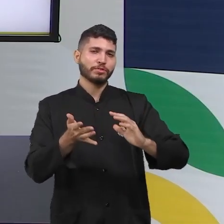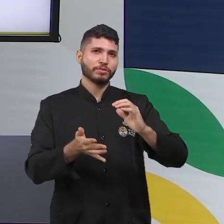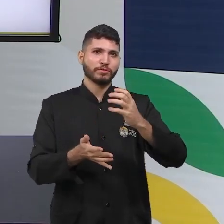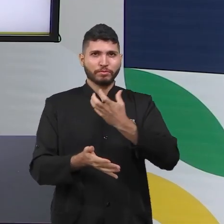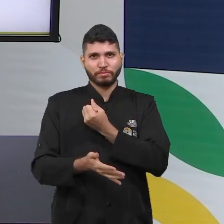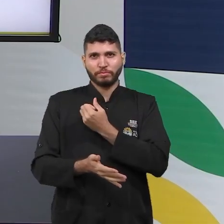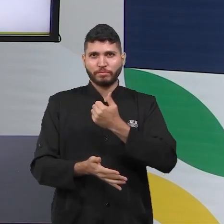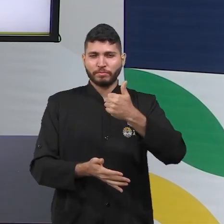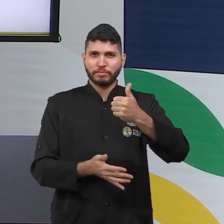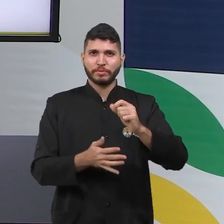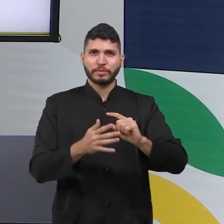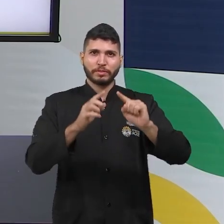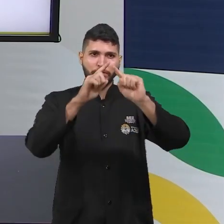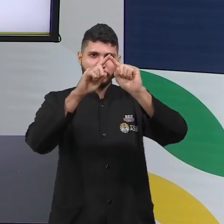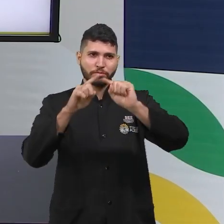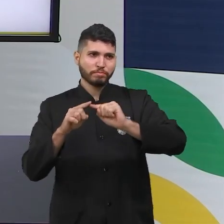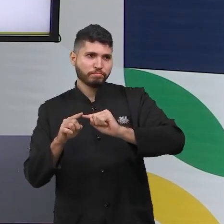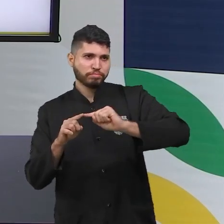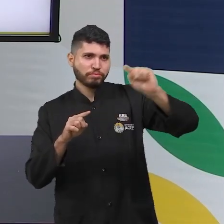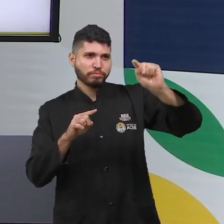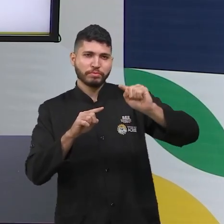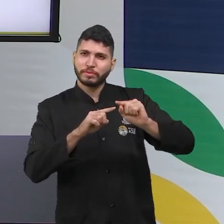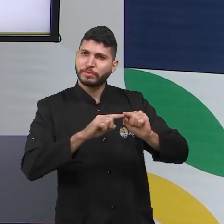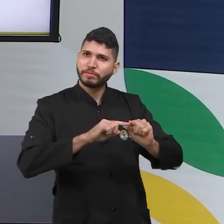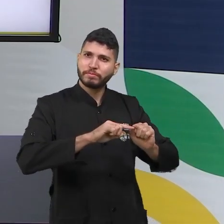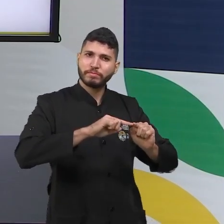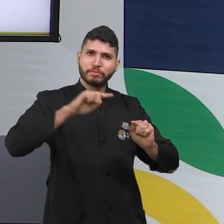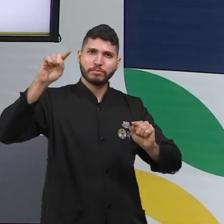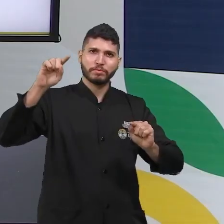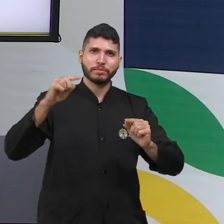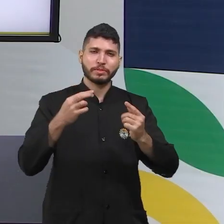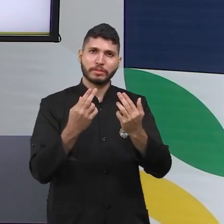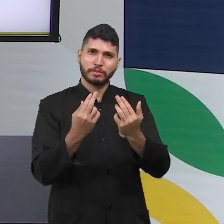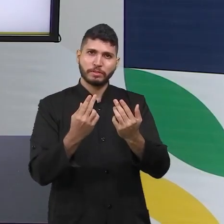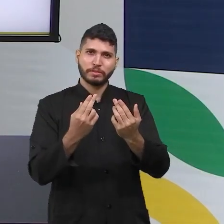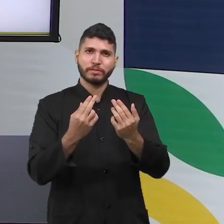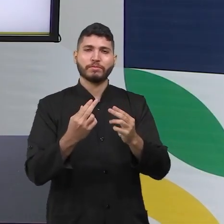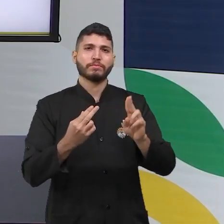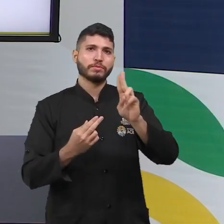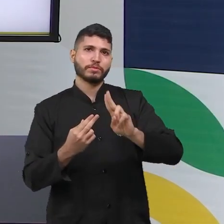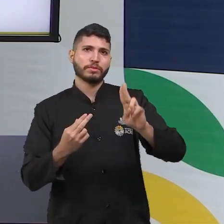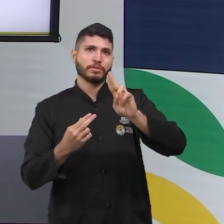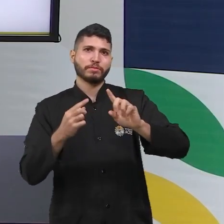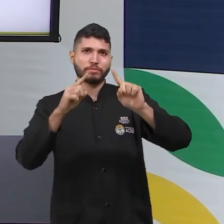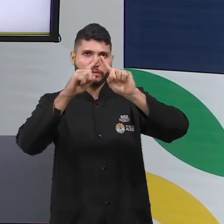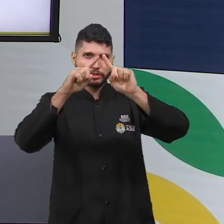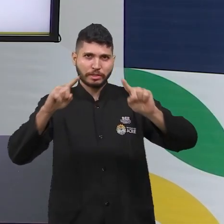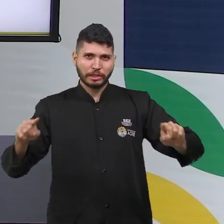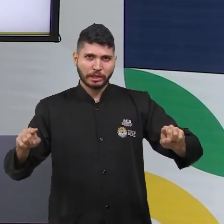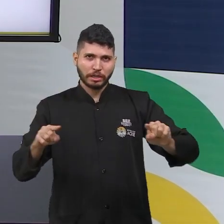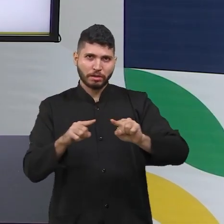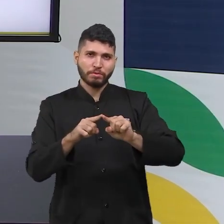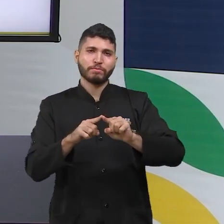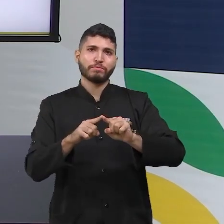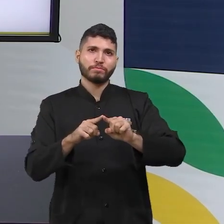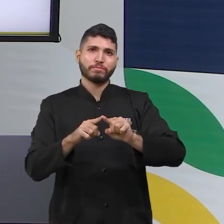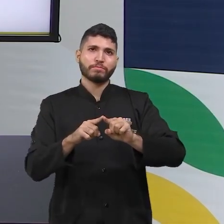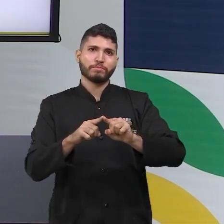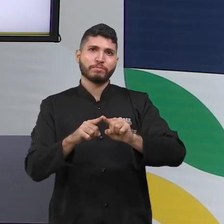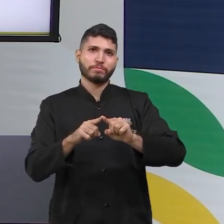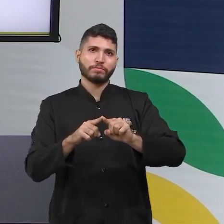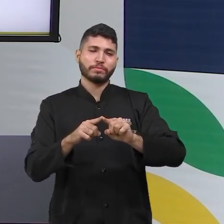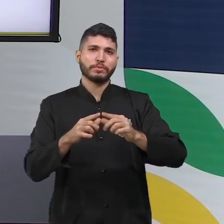medidas de duas diagonais são iguais quando transformamos em triângulos e conseguimos mostrar